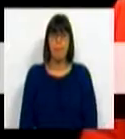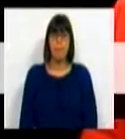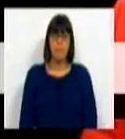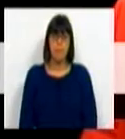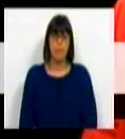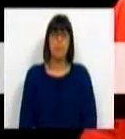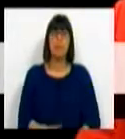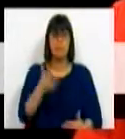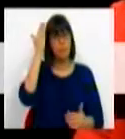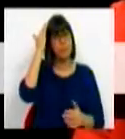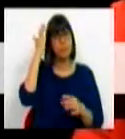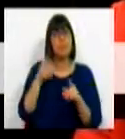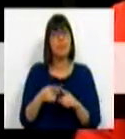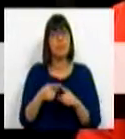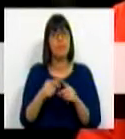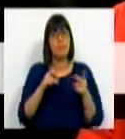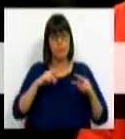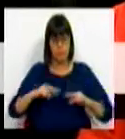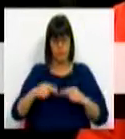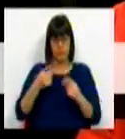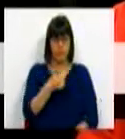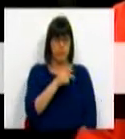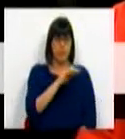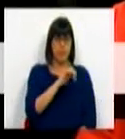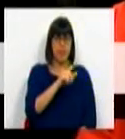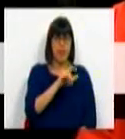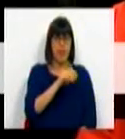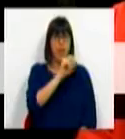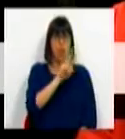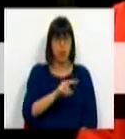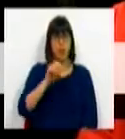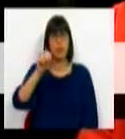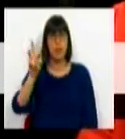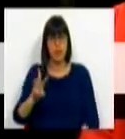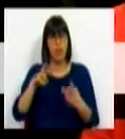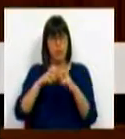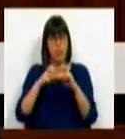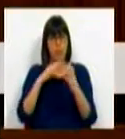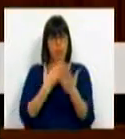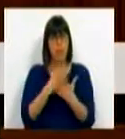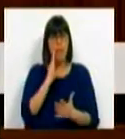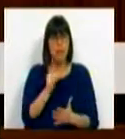Muito bem. Consideram que a transição de Basileia 2 para Basileia 3 foi muito problemática para o banco?